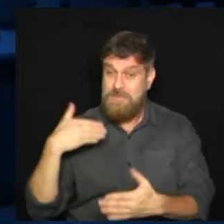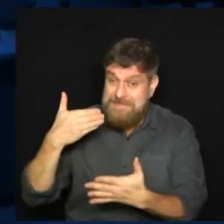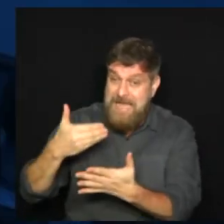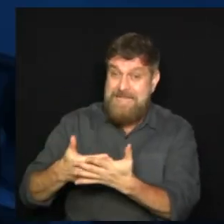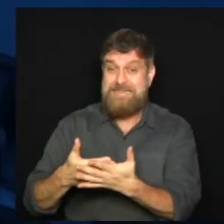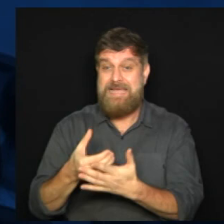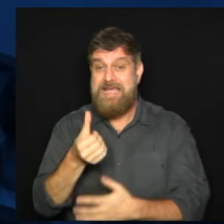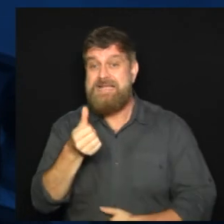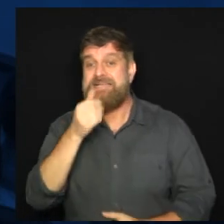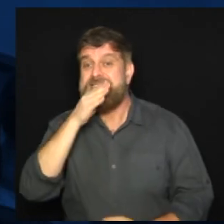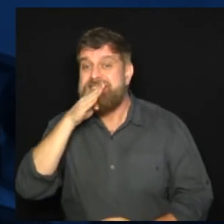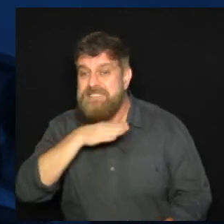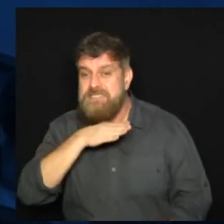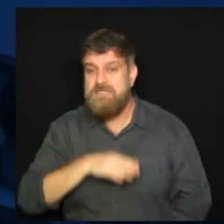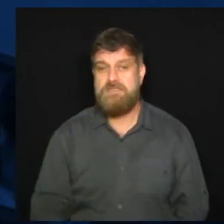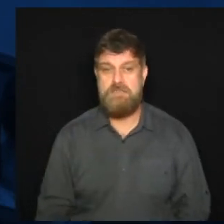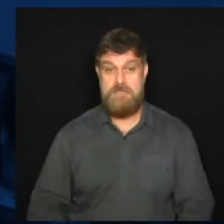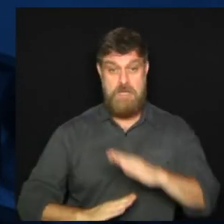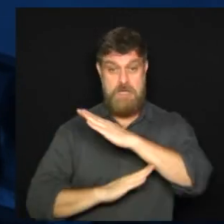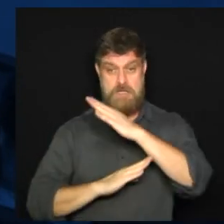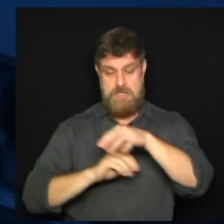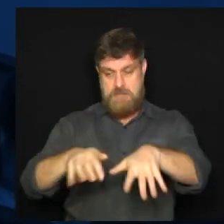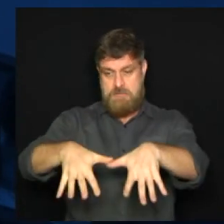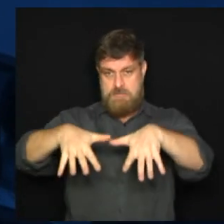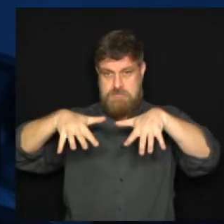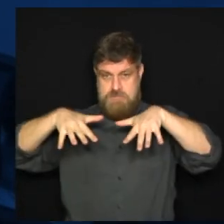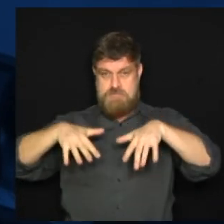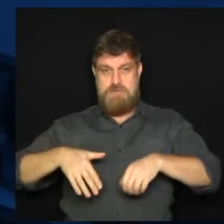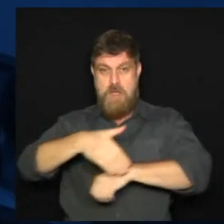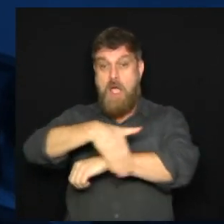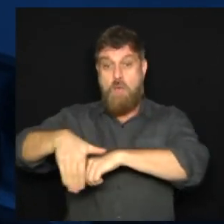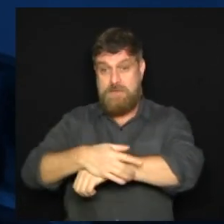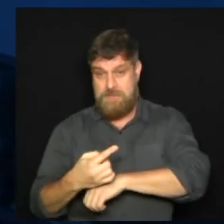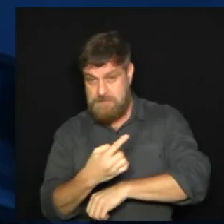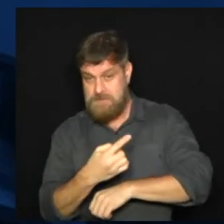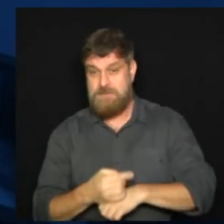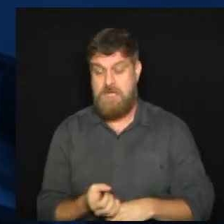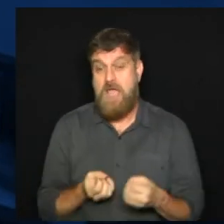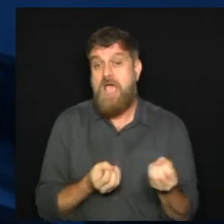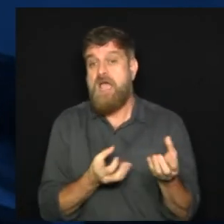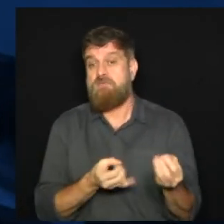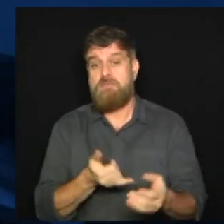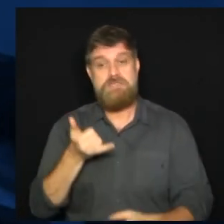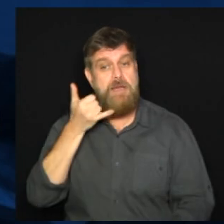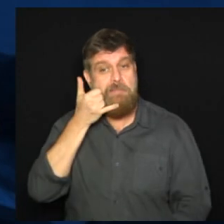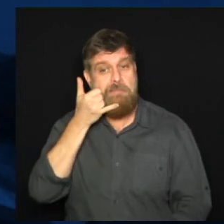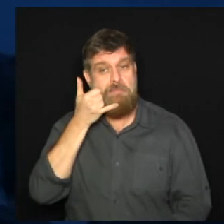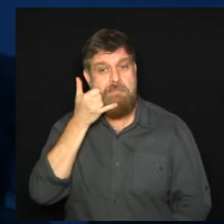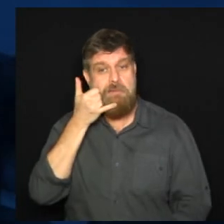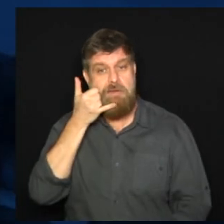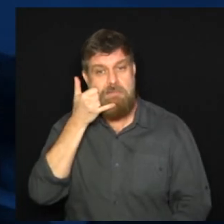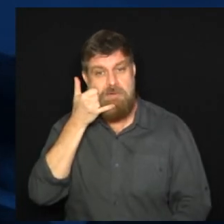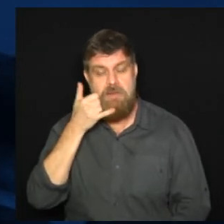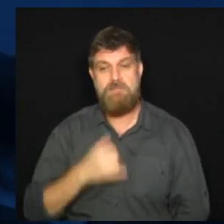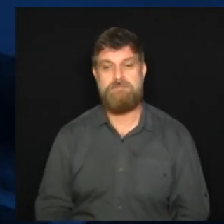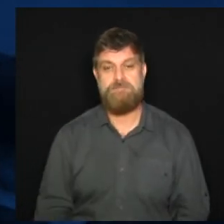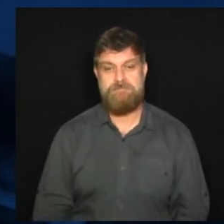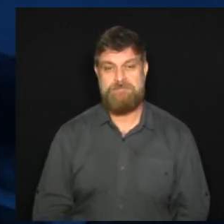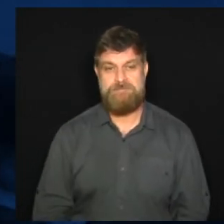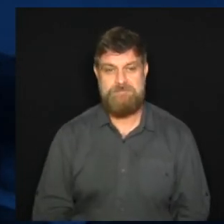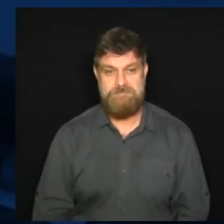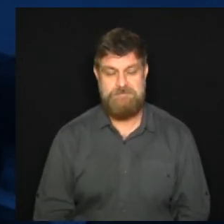para você vencer em 2020. São 4 datas, 10 de março, 24 de março, 7 de abril